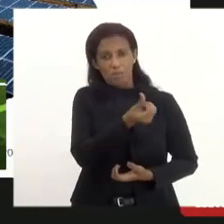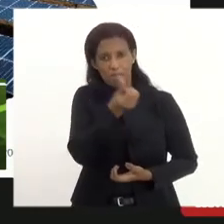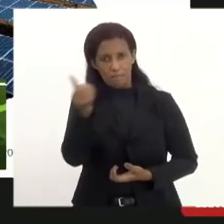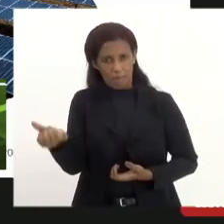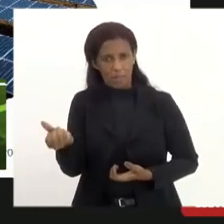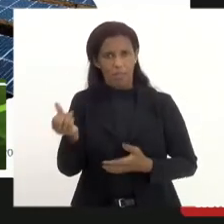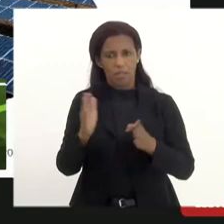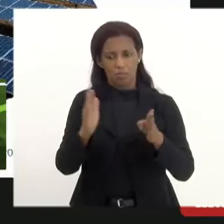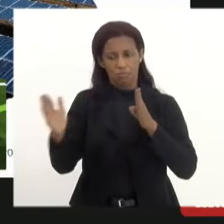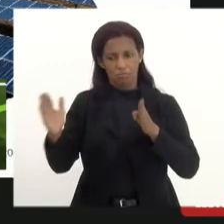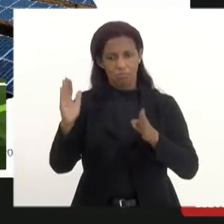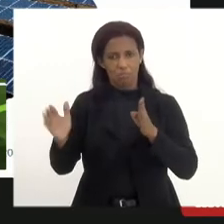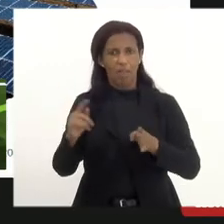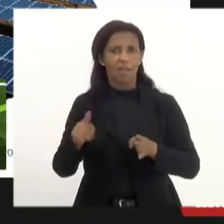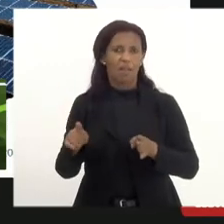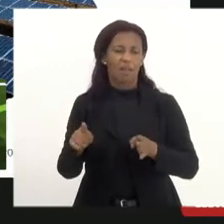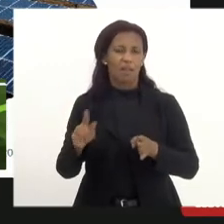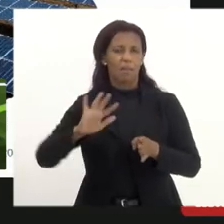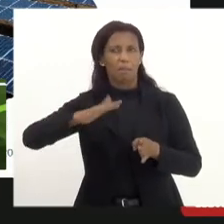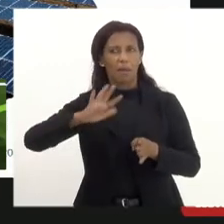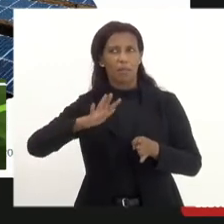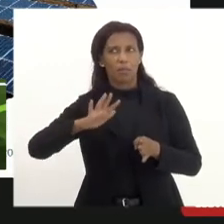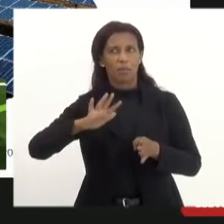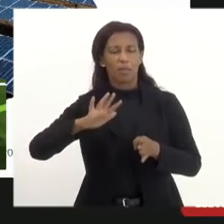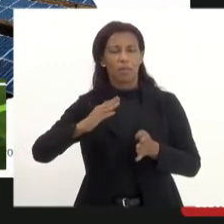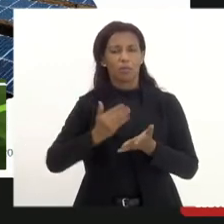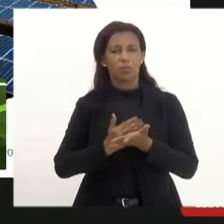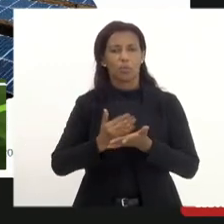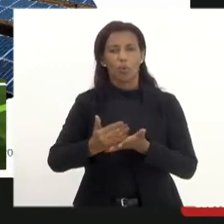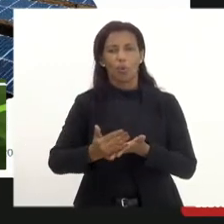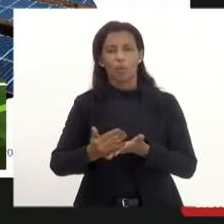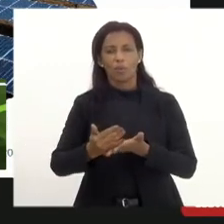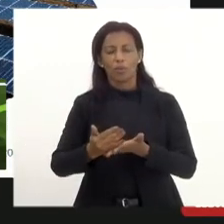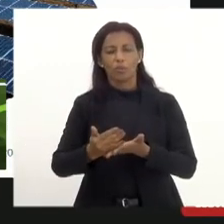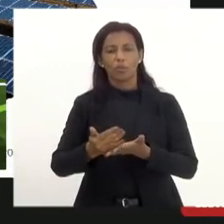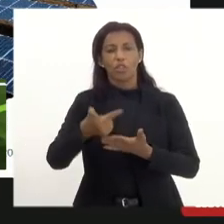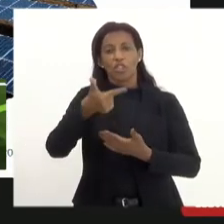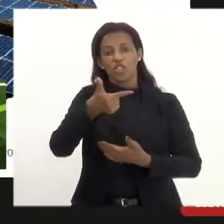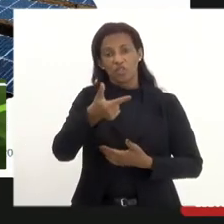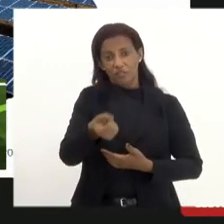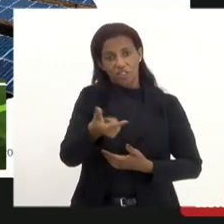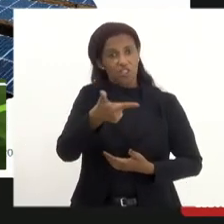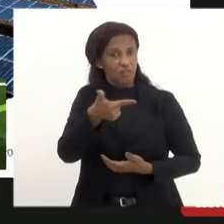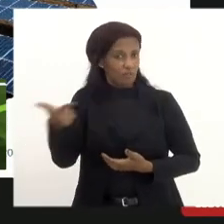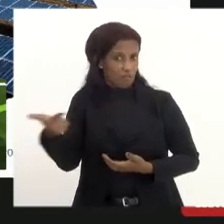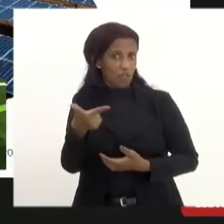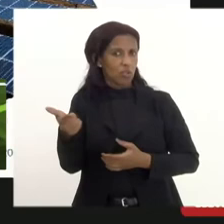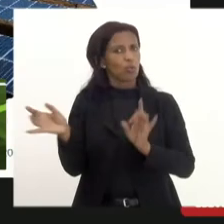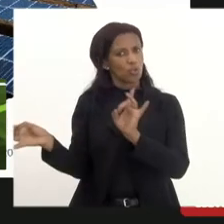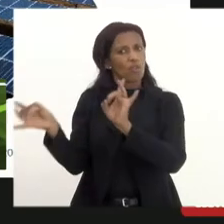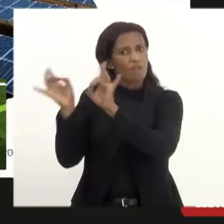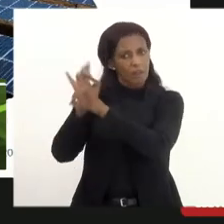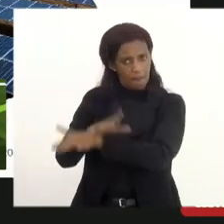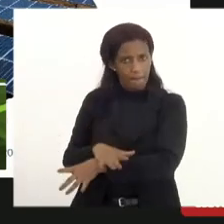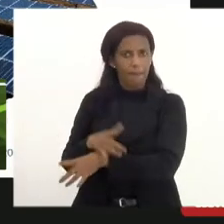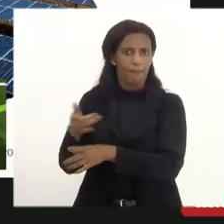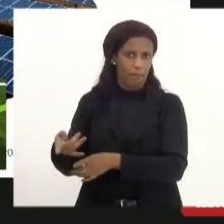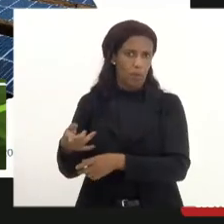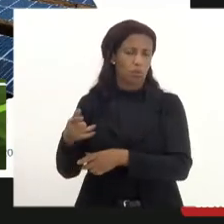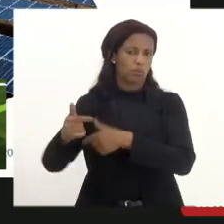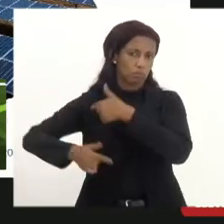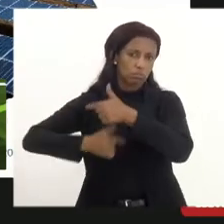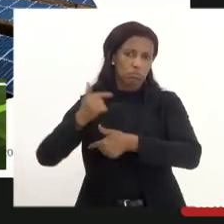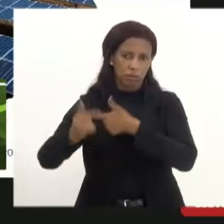para frente. A previsão é início do segundo semestre de 2022, eles devem estar já em